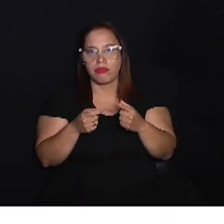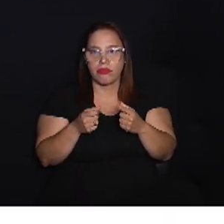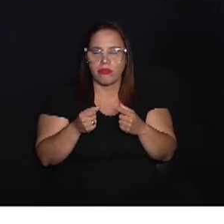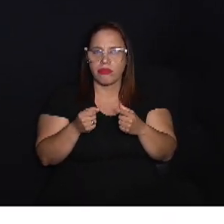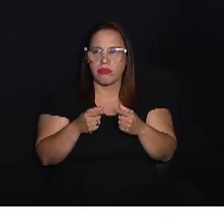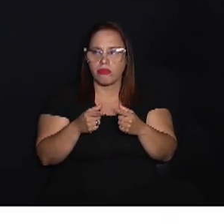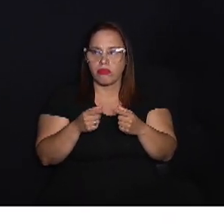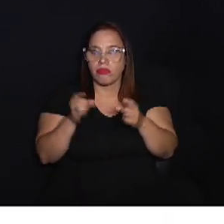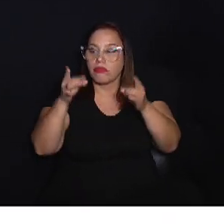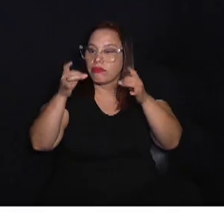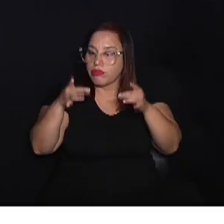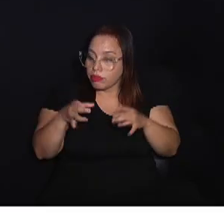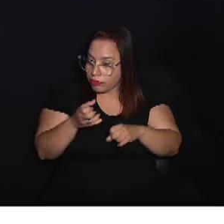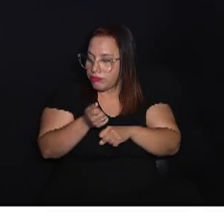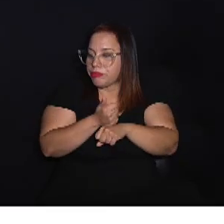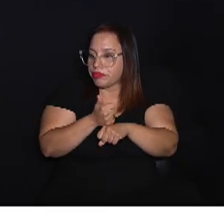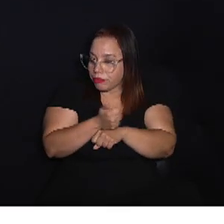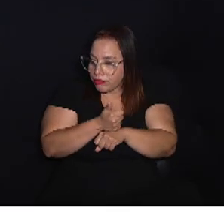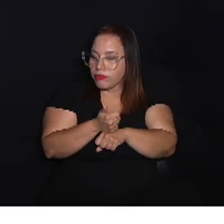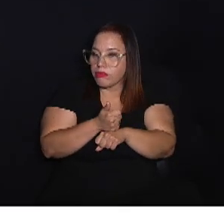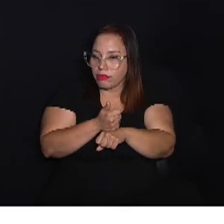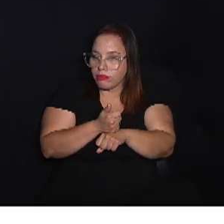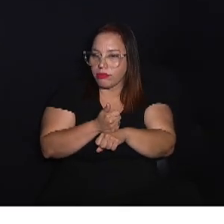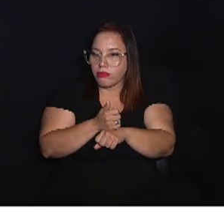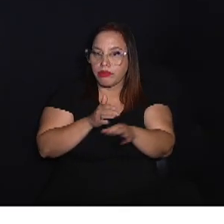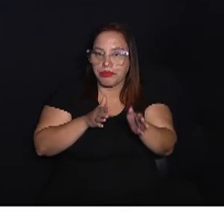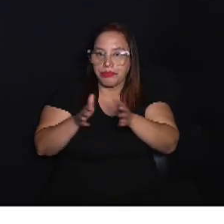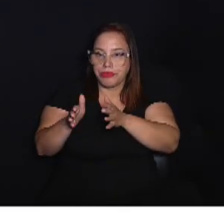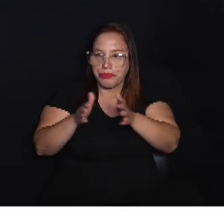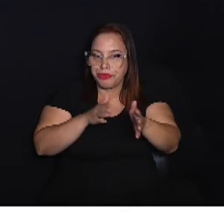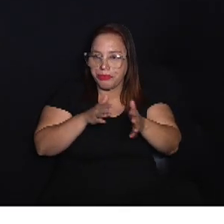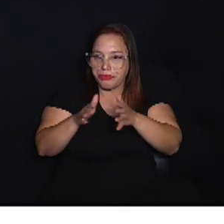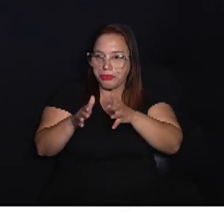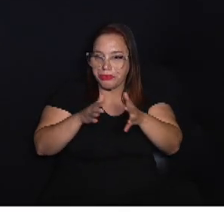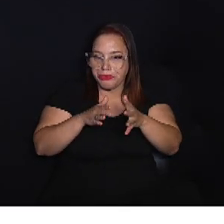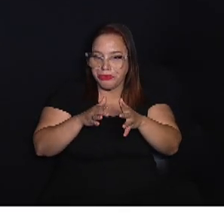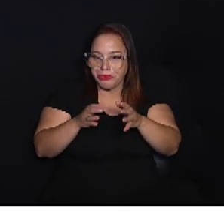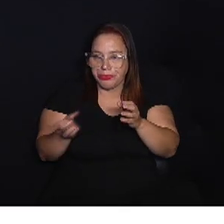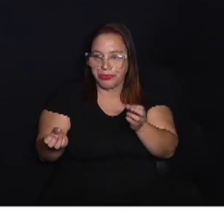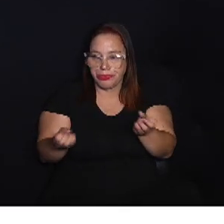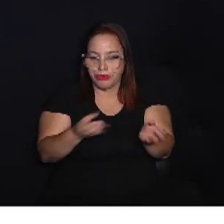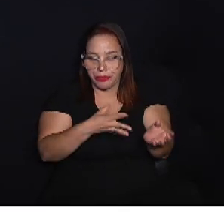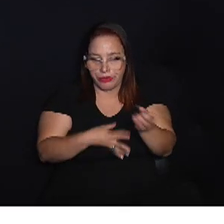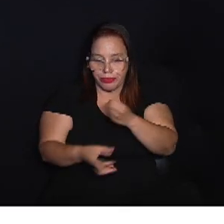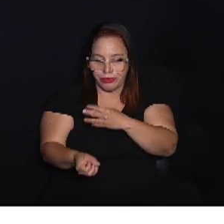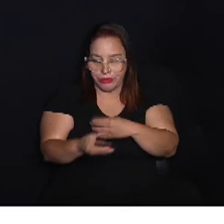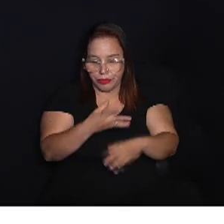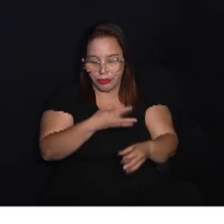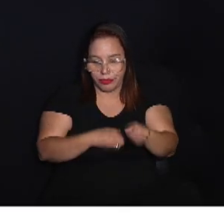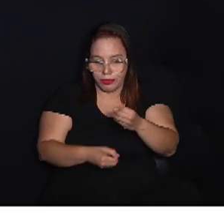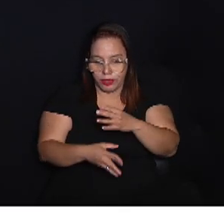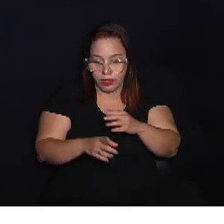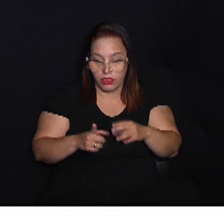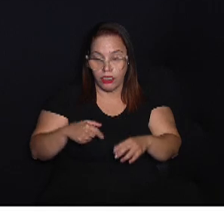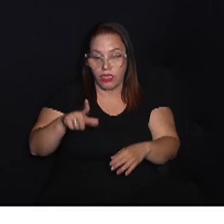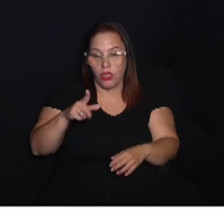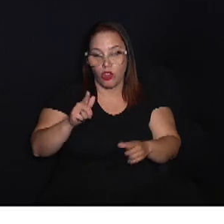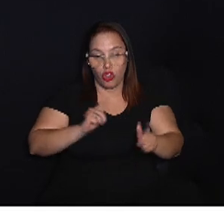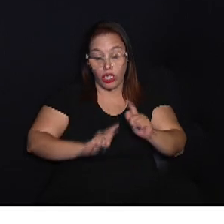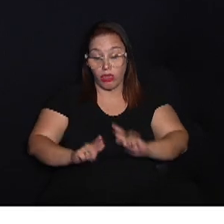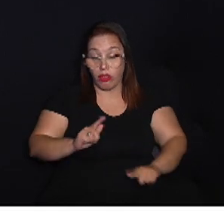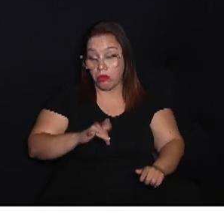existem especializações que direcionam para a inovação, para quem quer ir para a área de